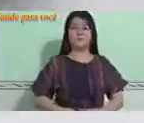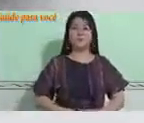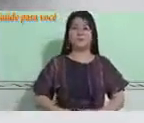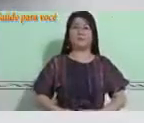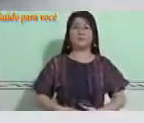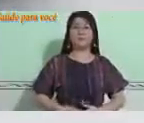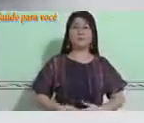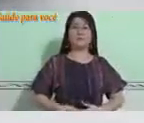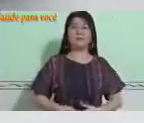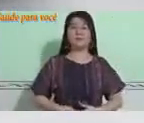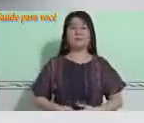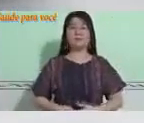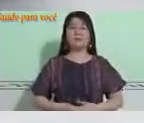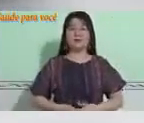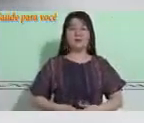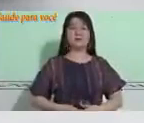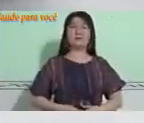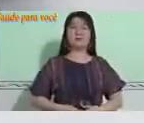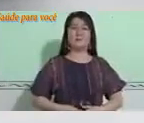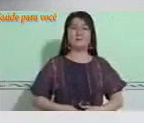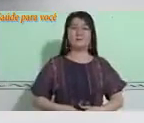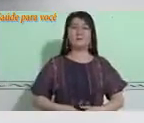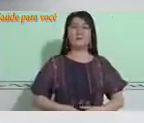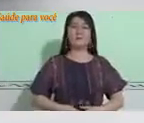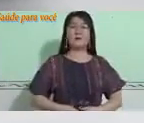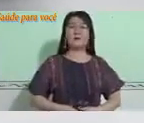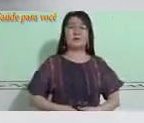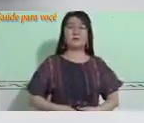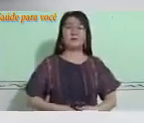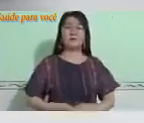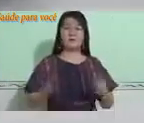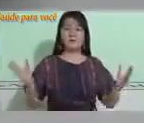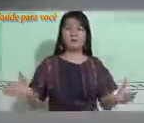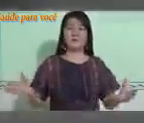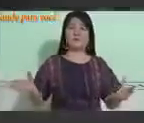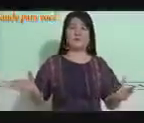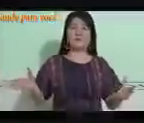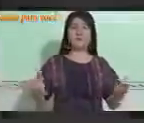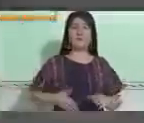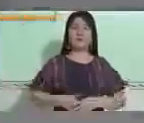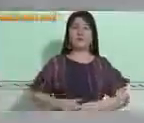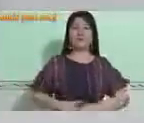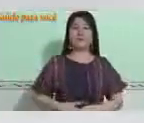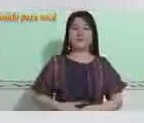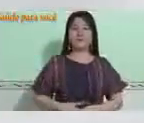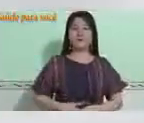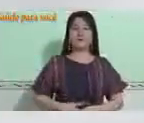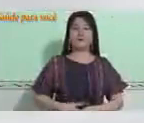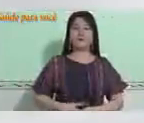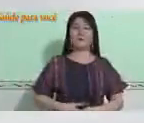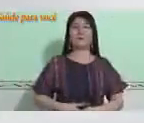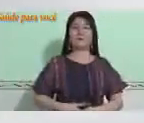acento agudo S C U L O S D O S P acento agudo C como um dos fatores do desenvolvimento da faceta plantar é